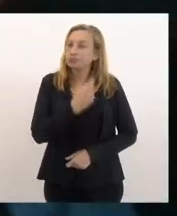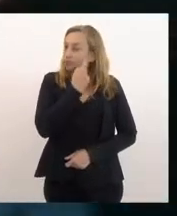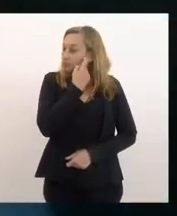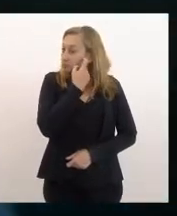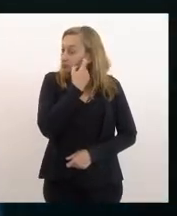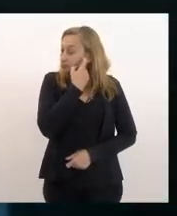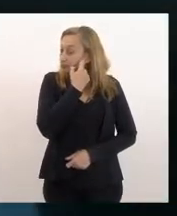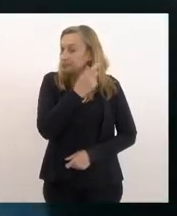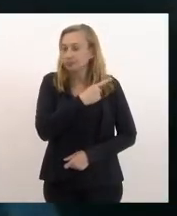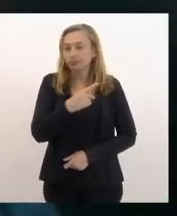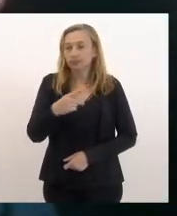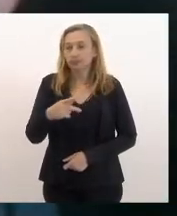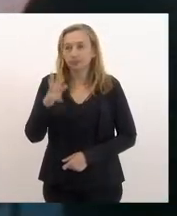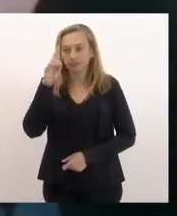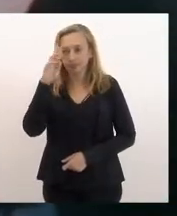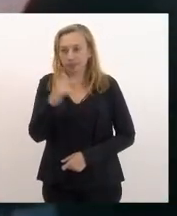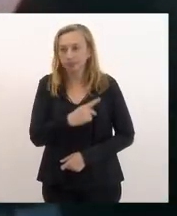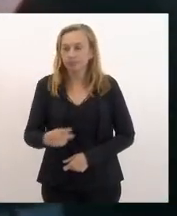Presidente,